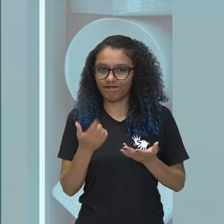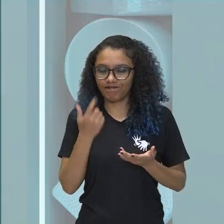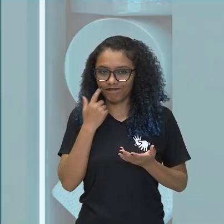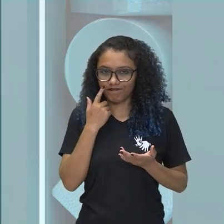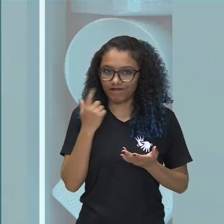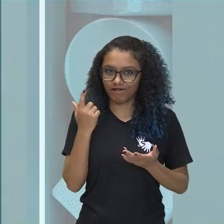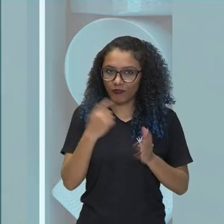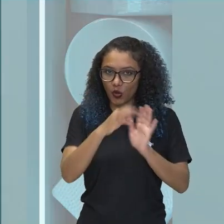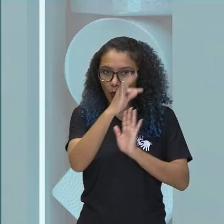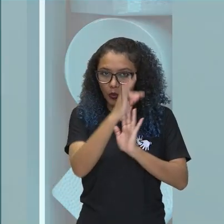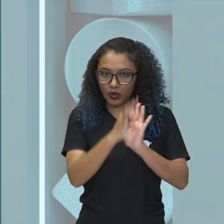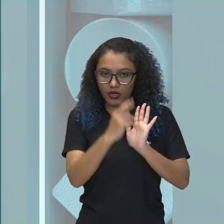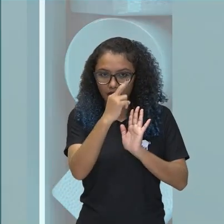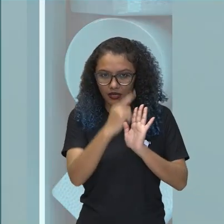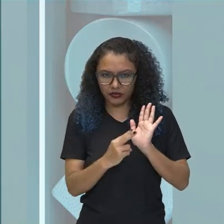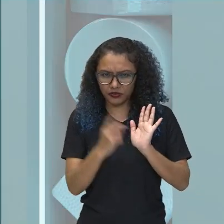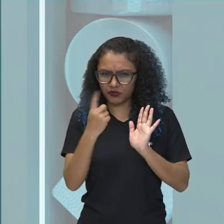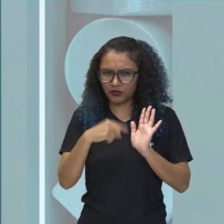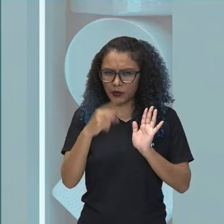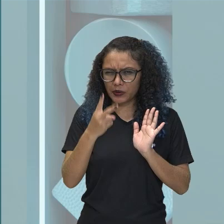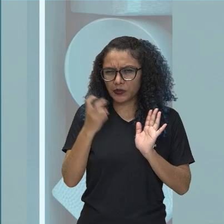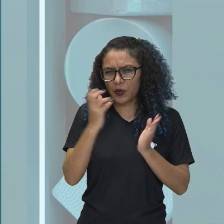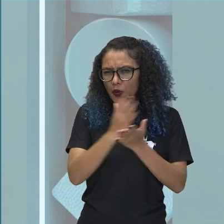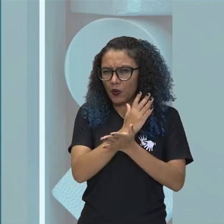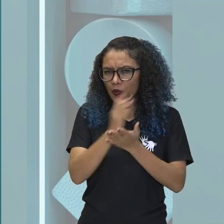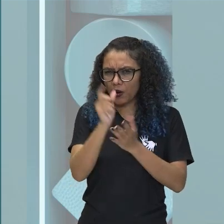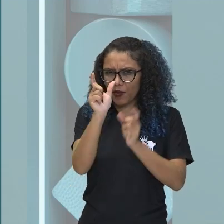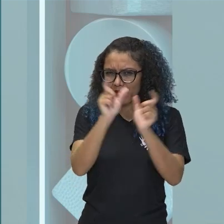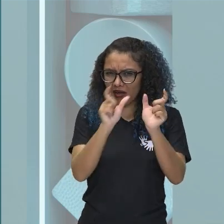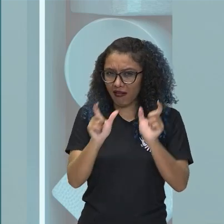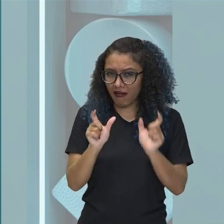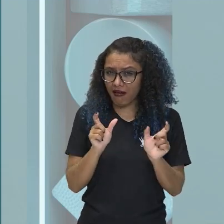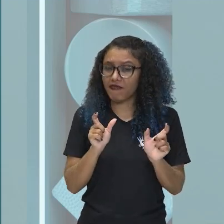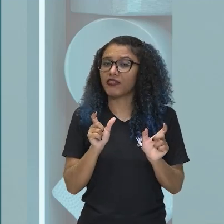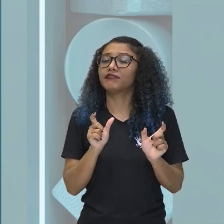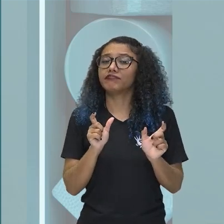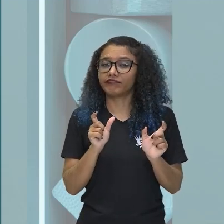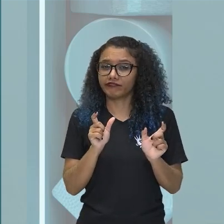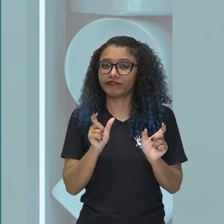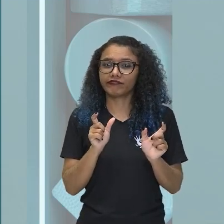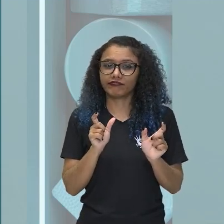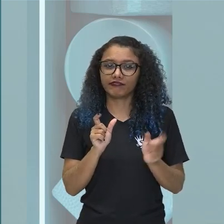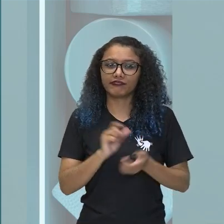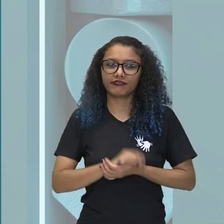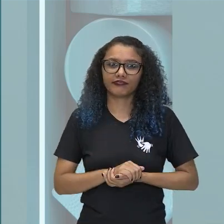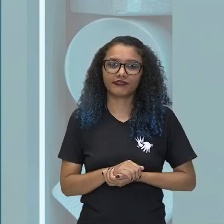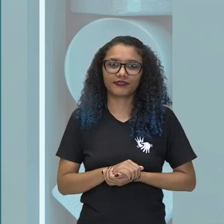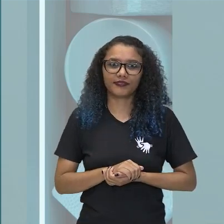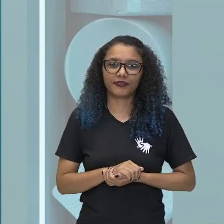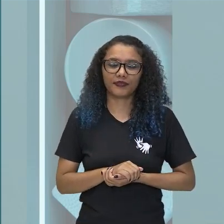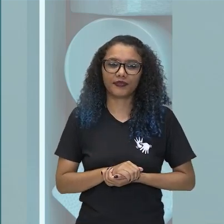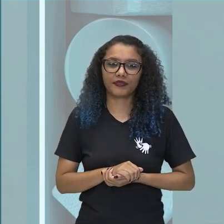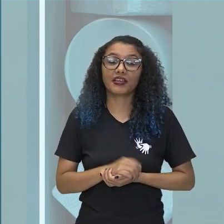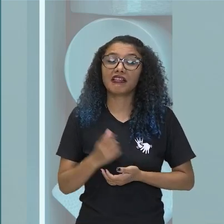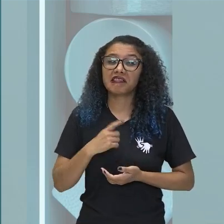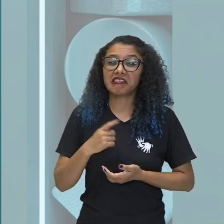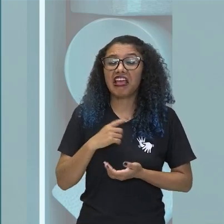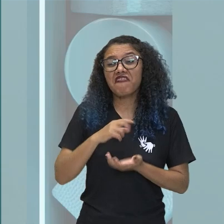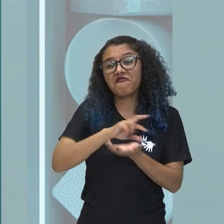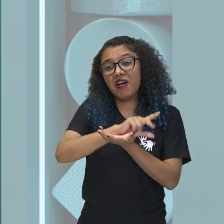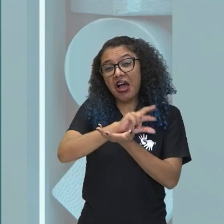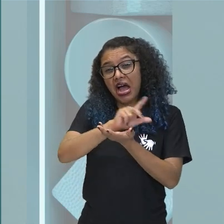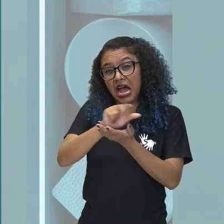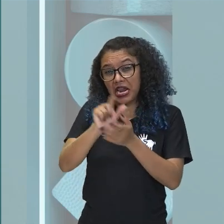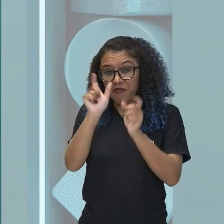Conseguiram. Eu percebi várias. Não sei vocês, mas ele está recheado de palavras